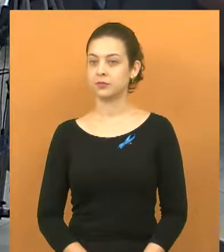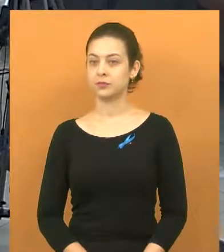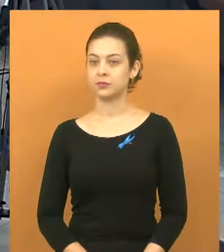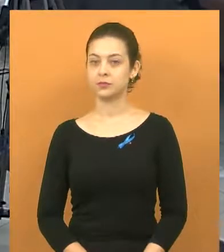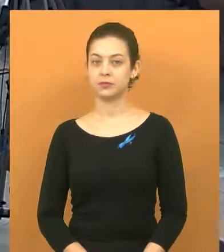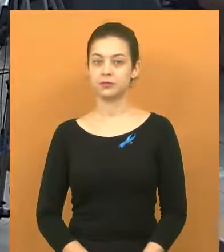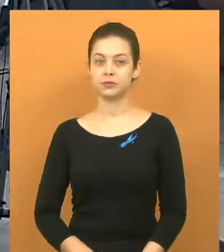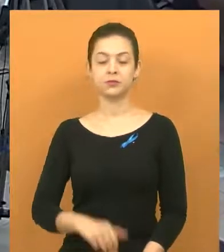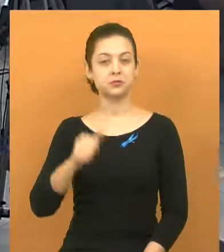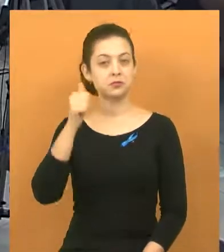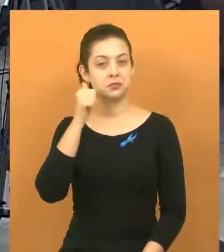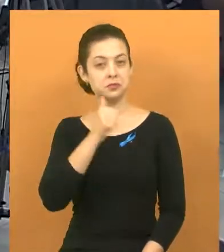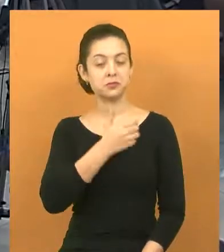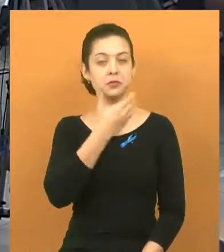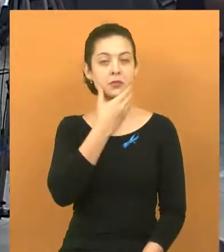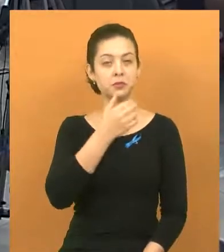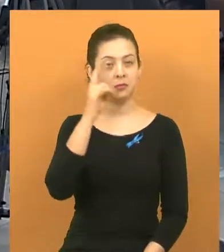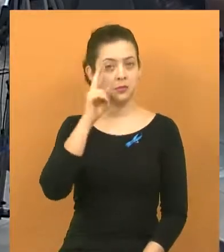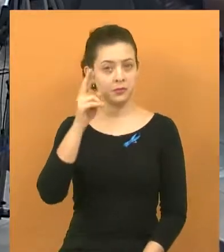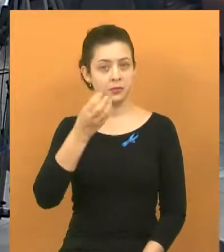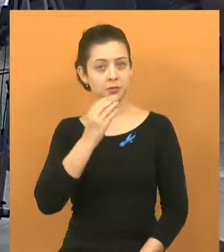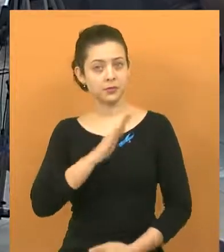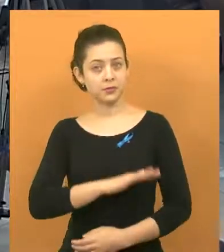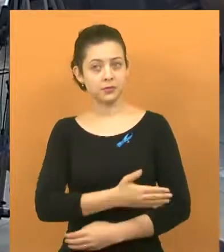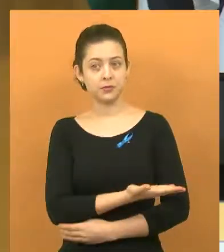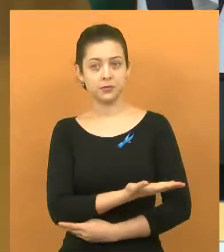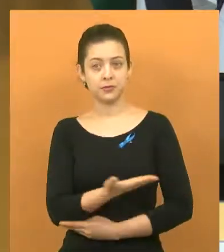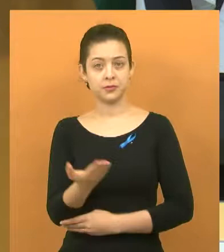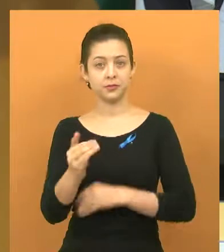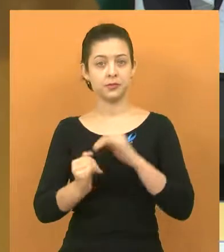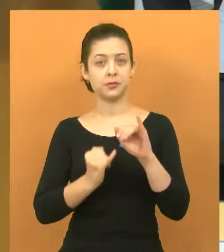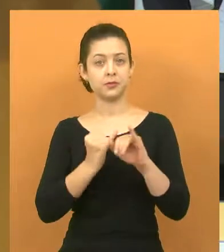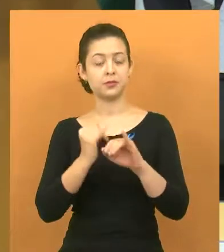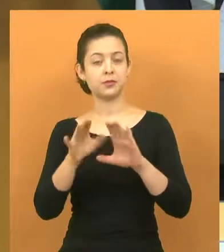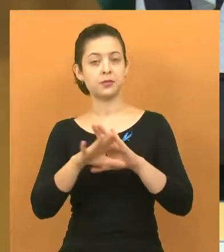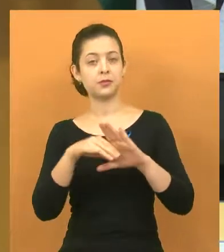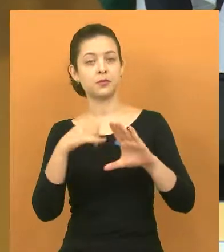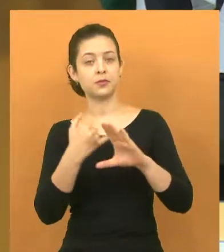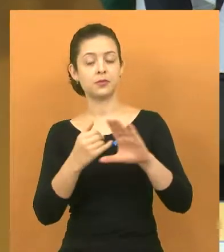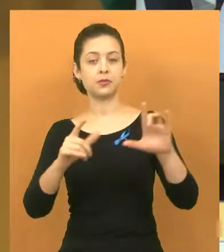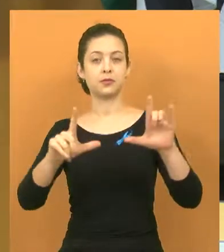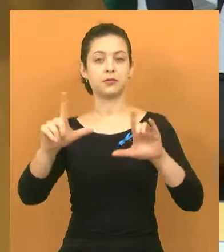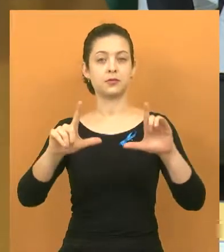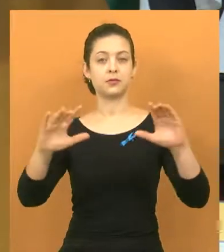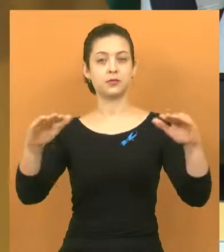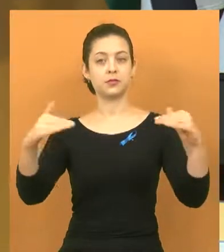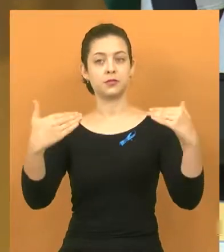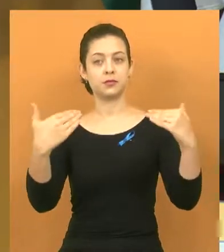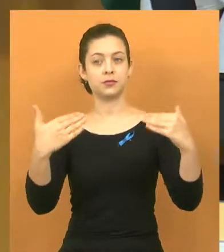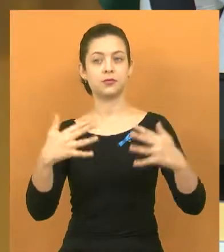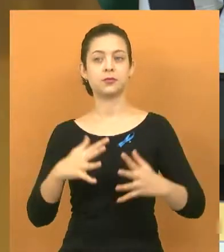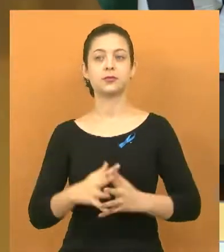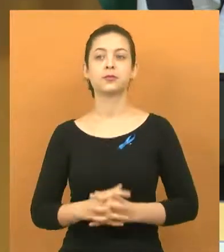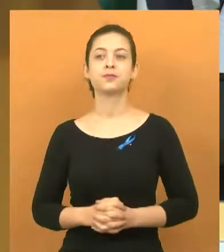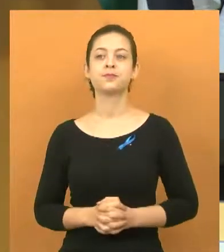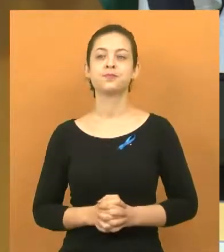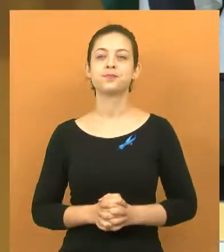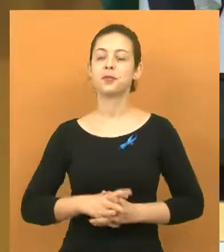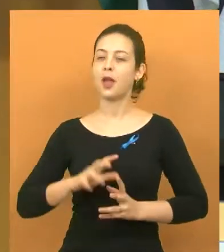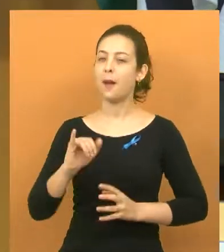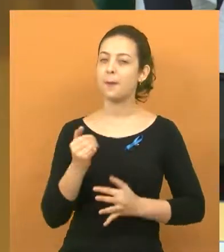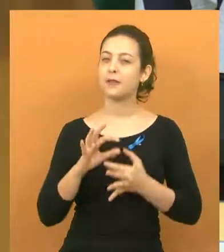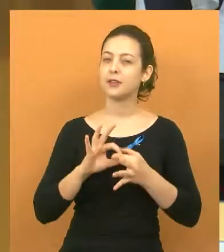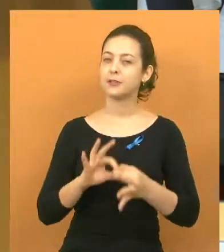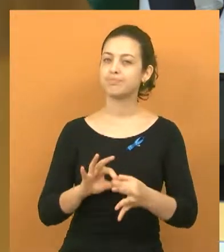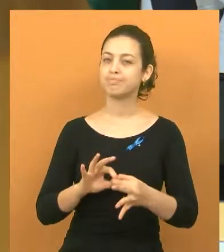Senhoras e senhores, boa tarde a todos, amigos da internet, amigos que nos acompanham pela TV. Queria pegar uma caroninha aqui na